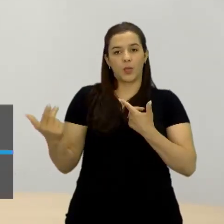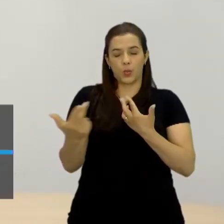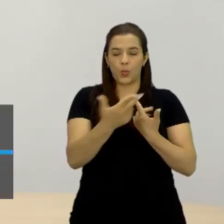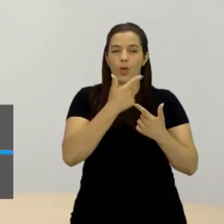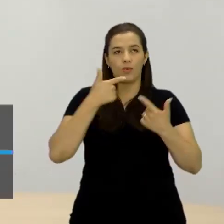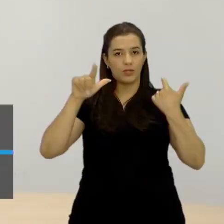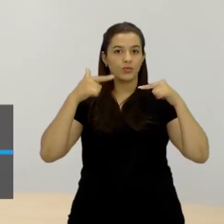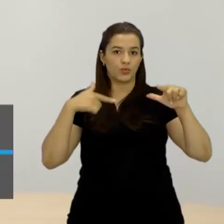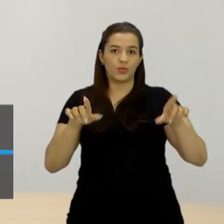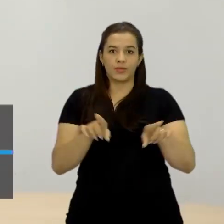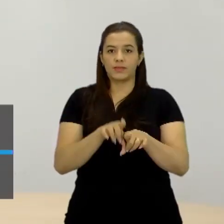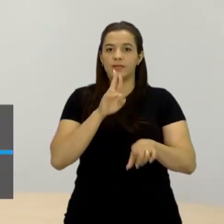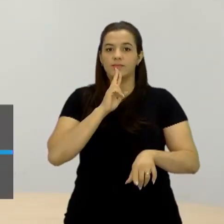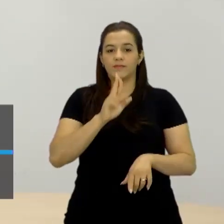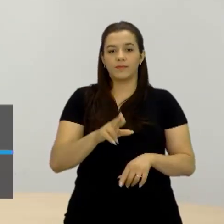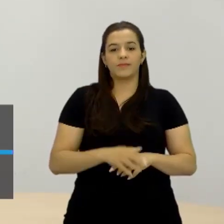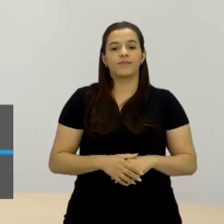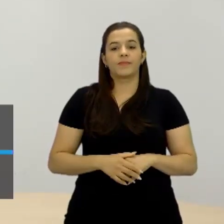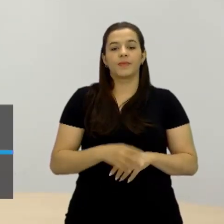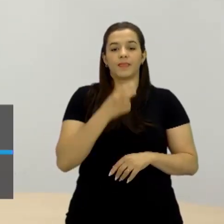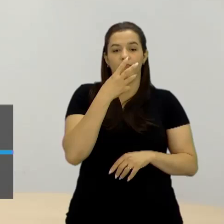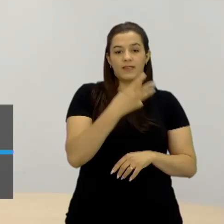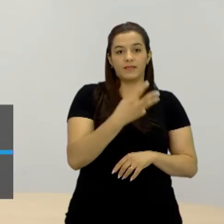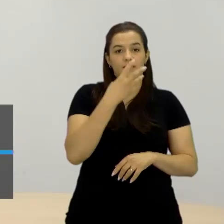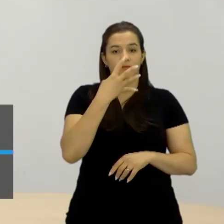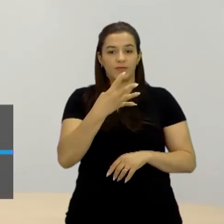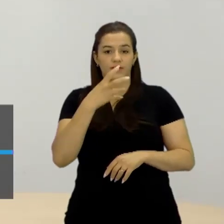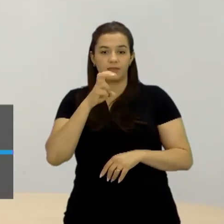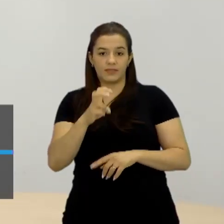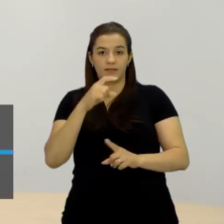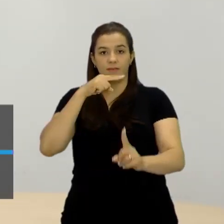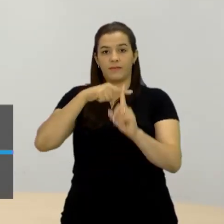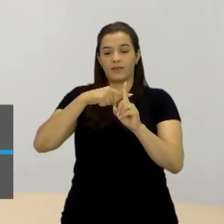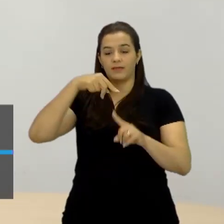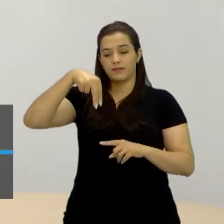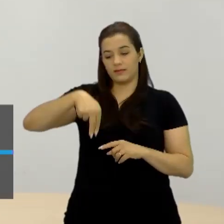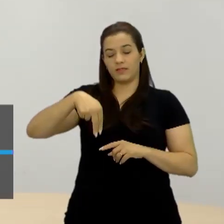demais professores, tá? 345 mais